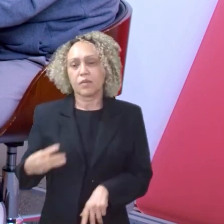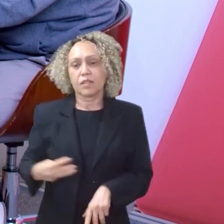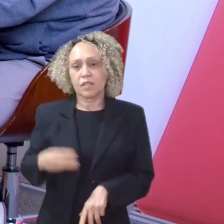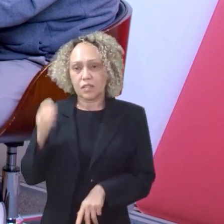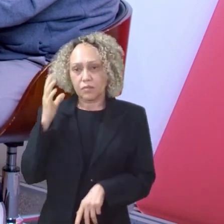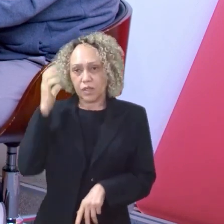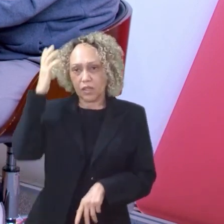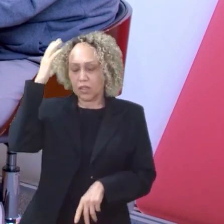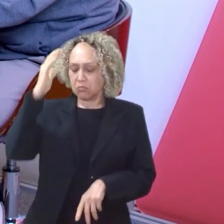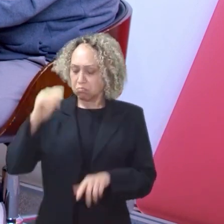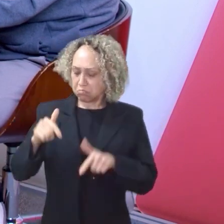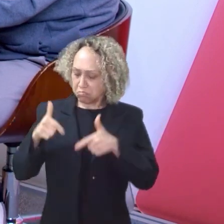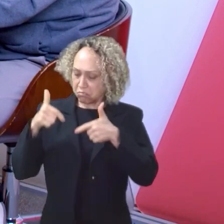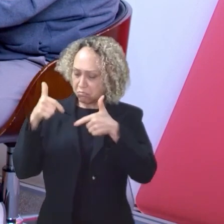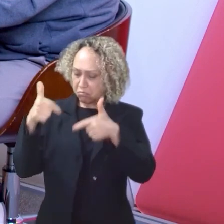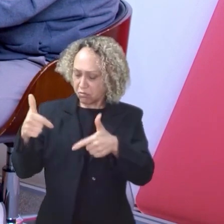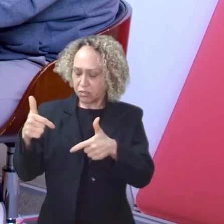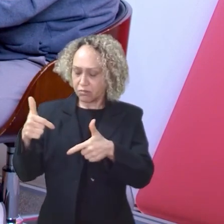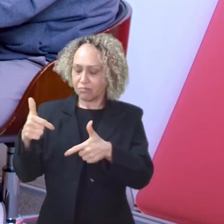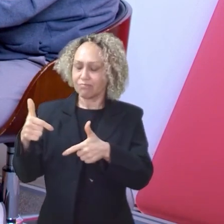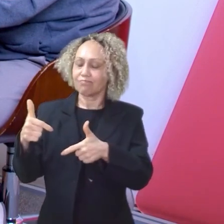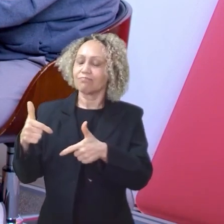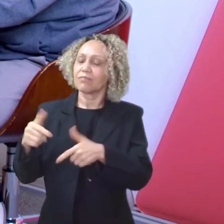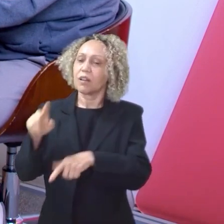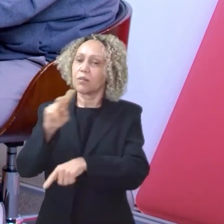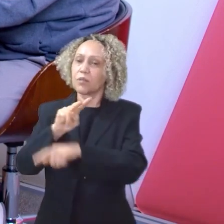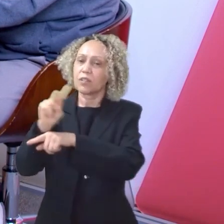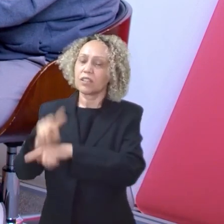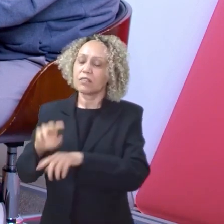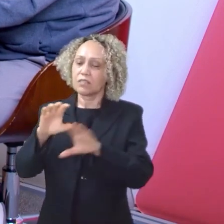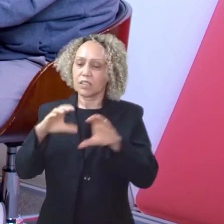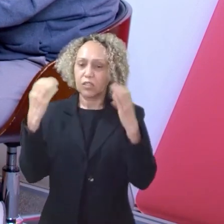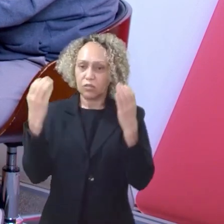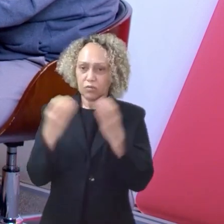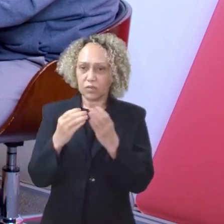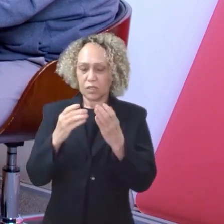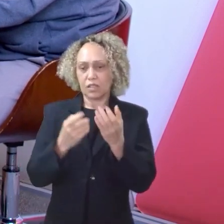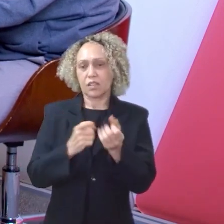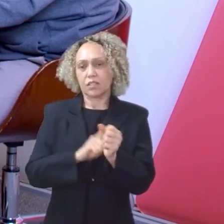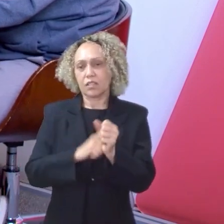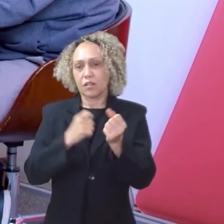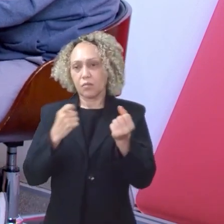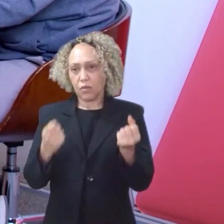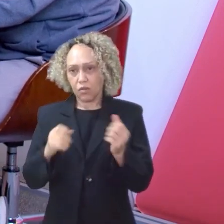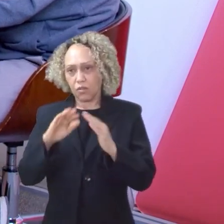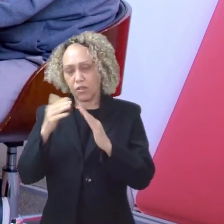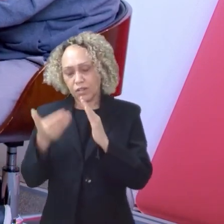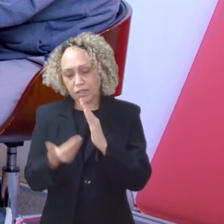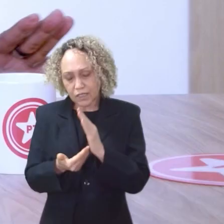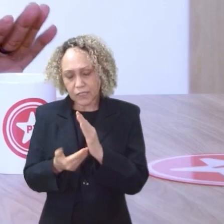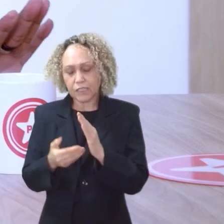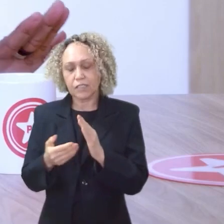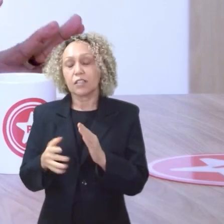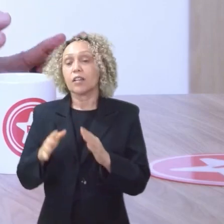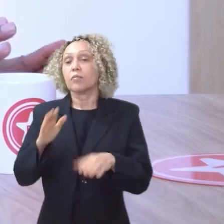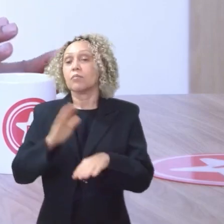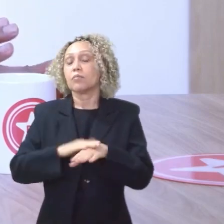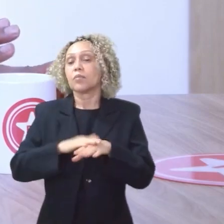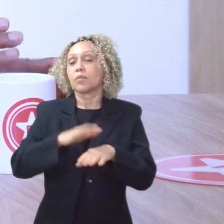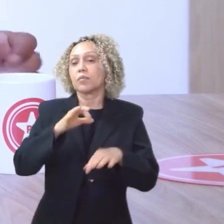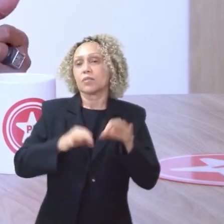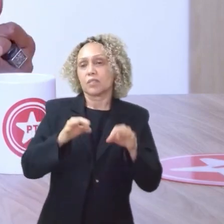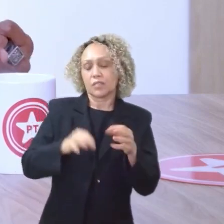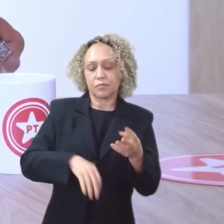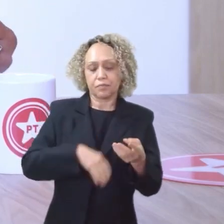na entrega de certificações, na proteção para essas comunidades quilombolas do ponto de vista jurídico e tratando de